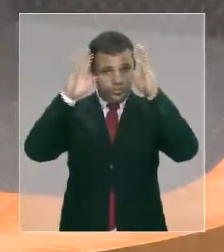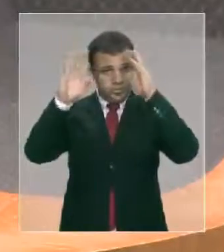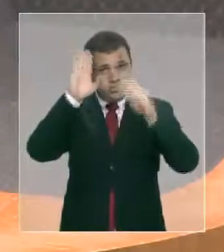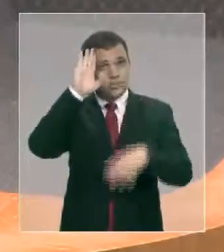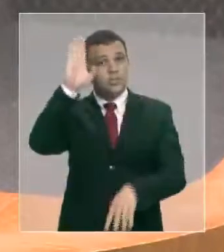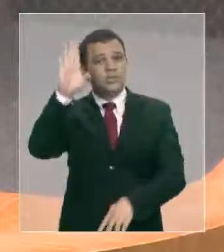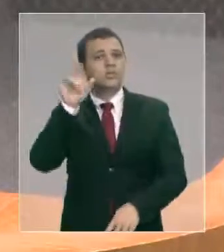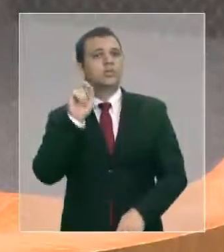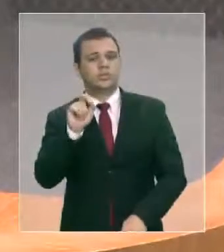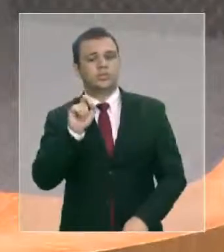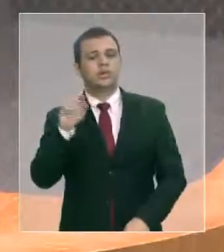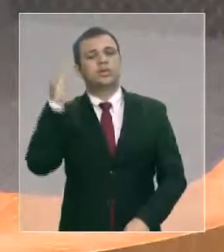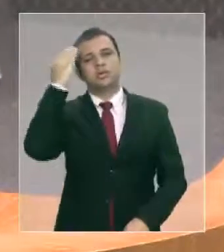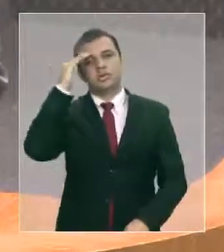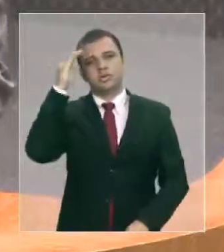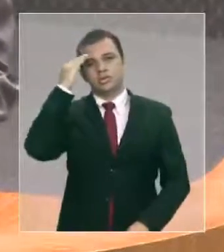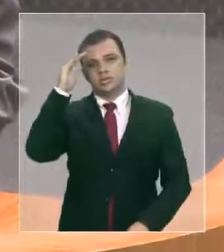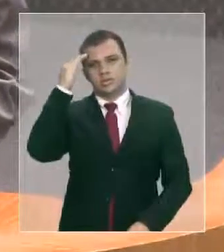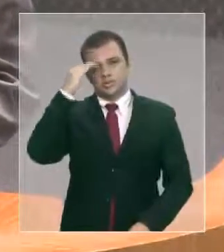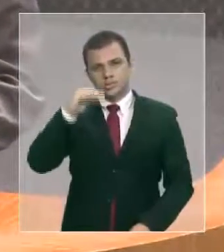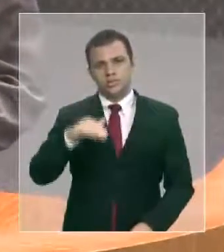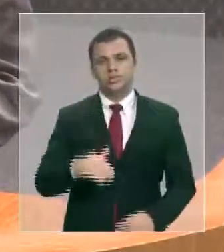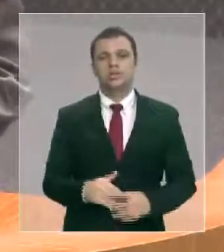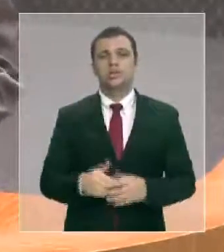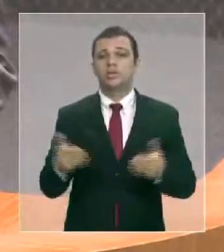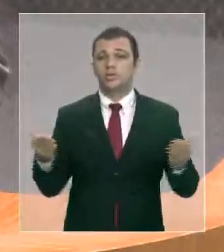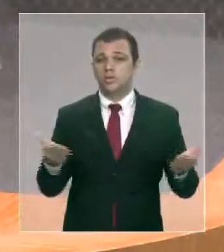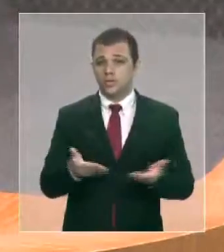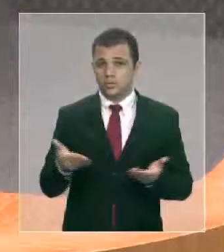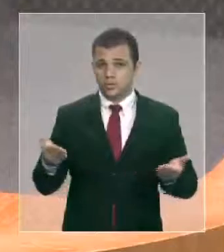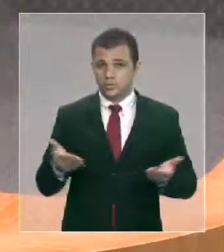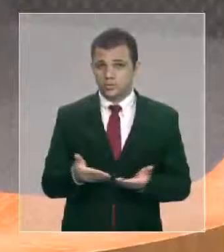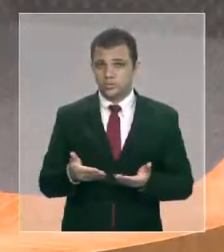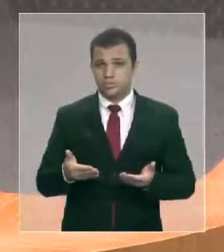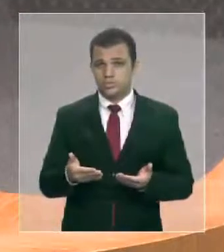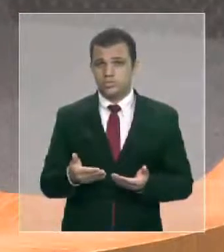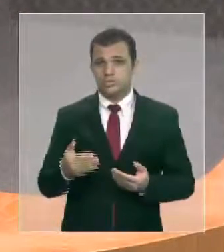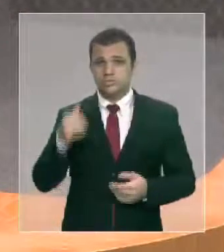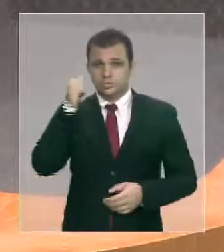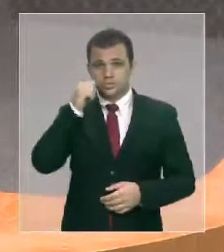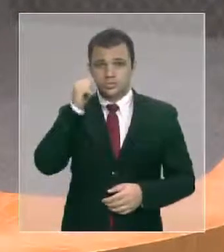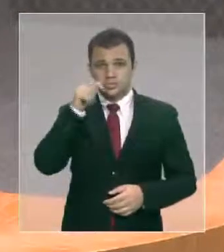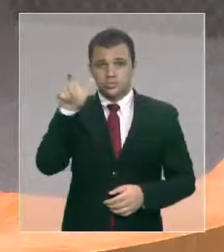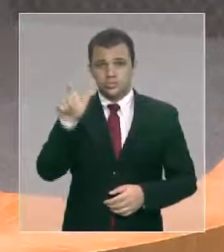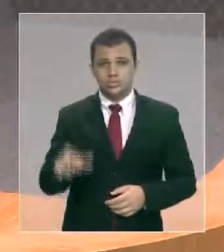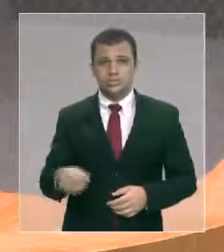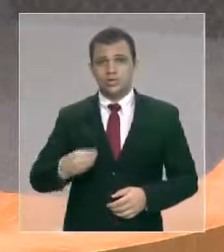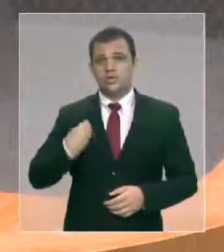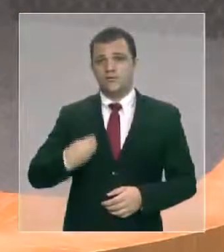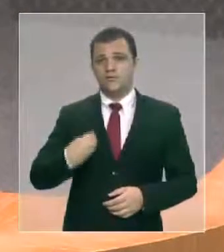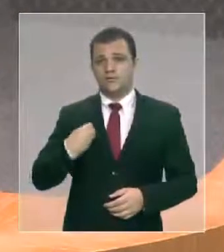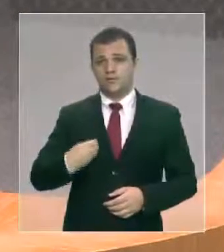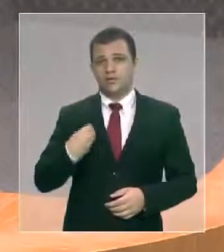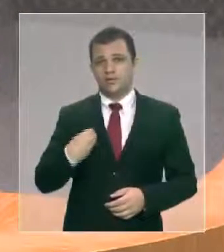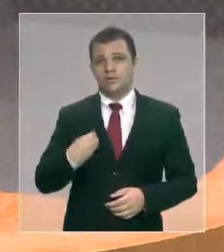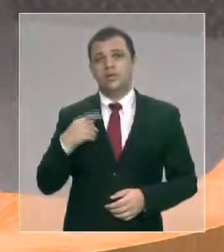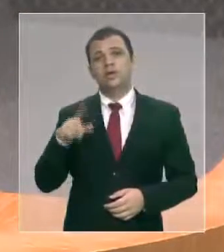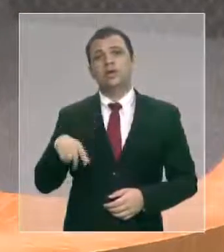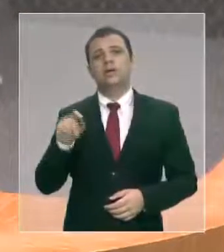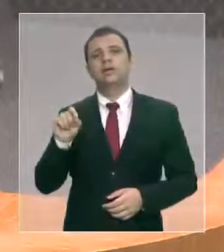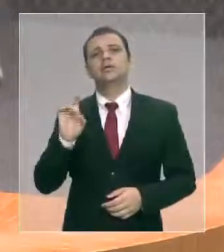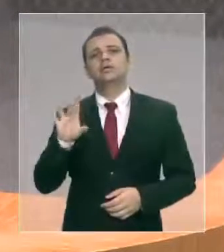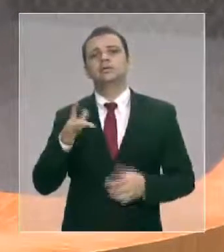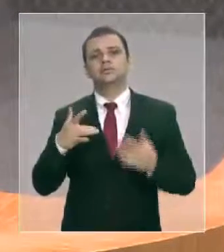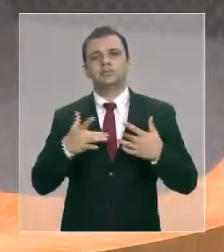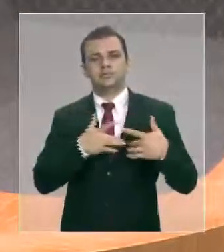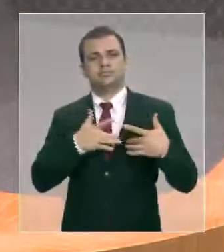tudo, compreendendo que hoje a condição feminina, ela se faz não só pela dedicação